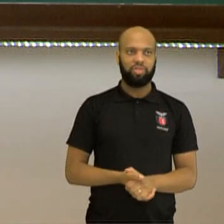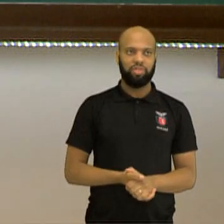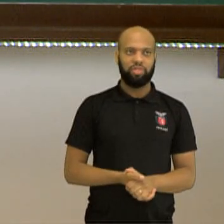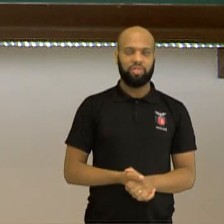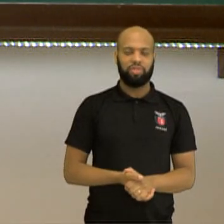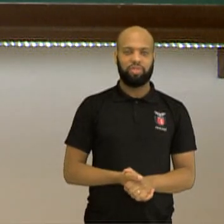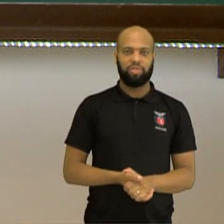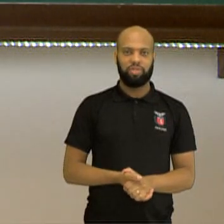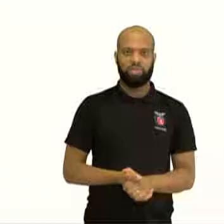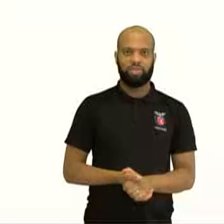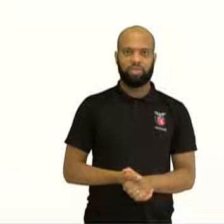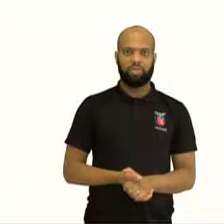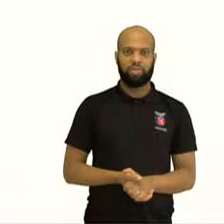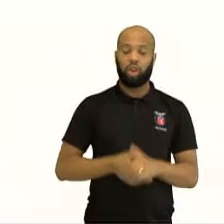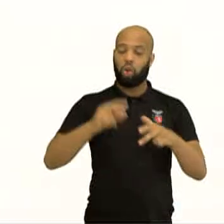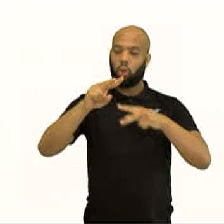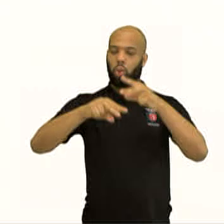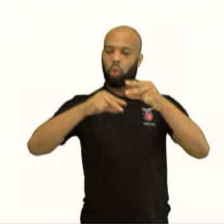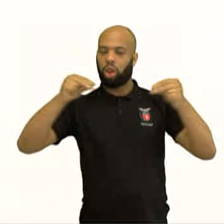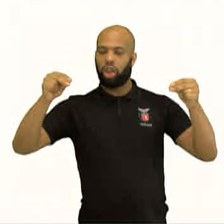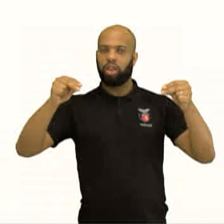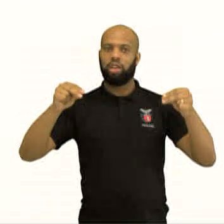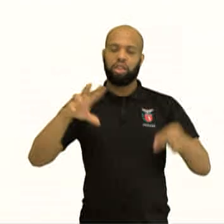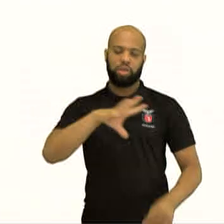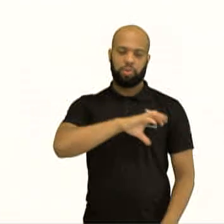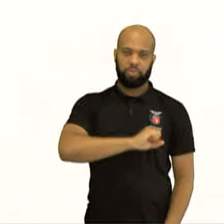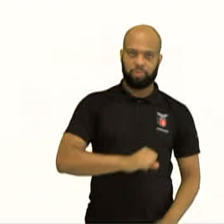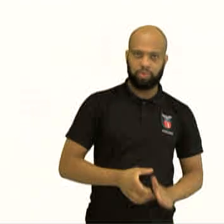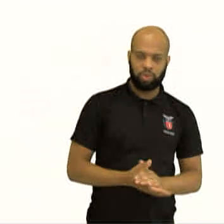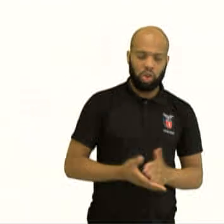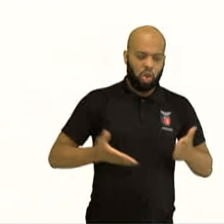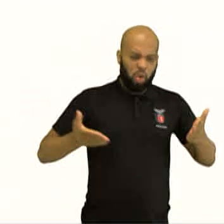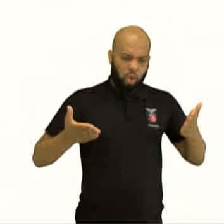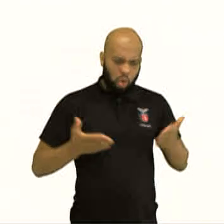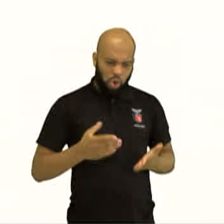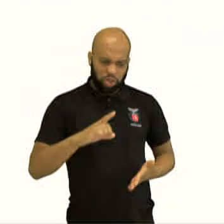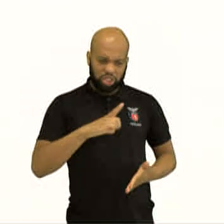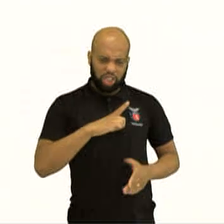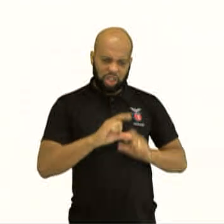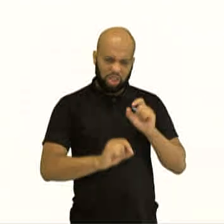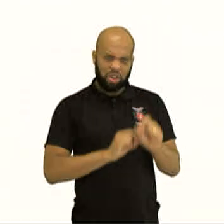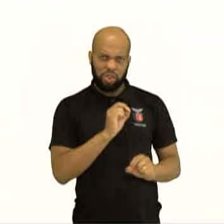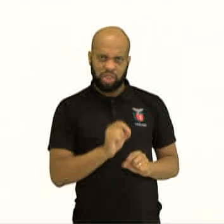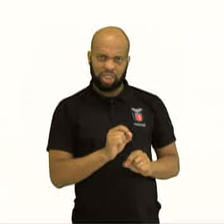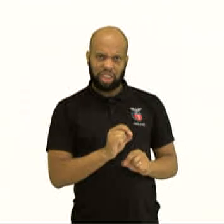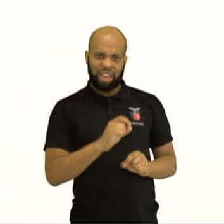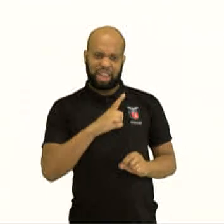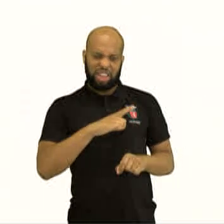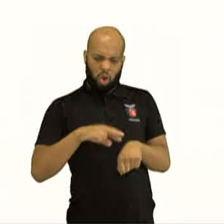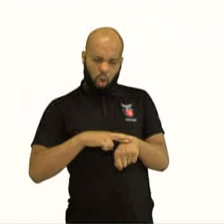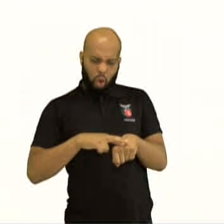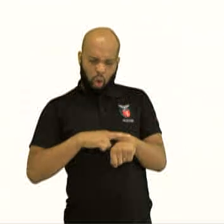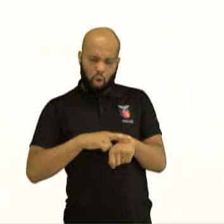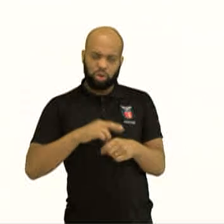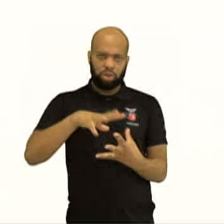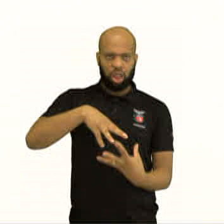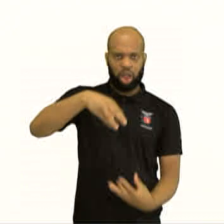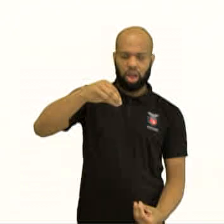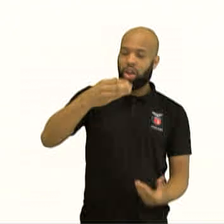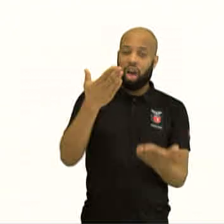Um laço de amor. Hoje tem um hematoma na alma. Encerrou-se um amor generoso que durante 15